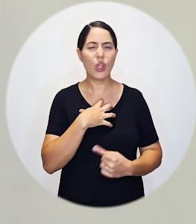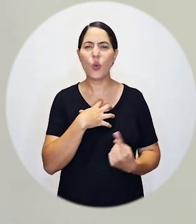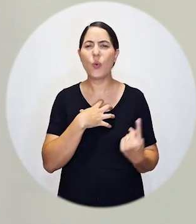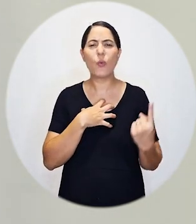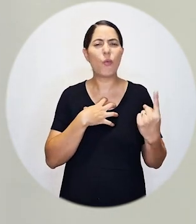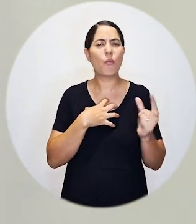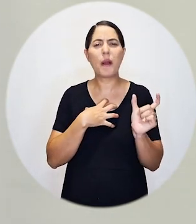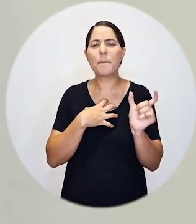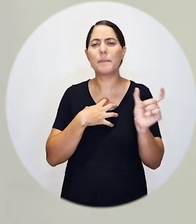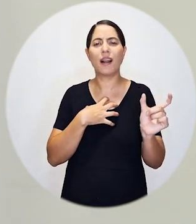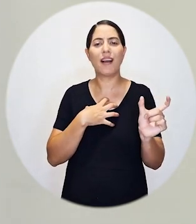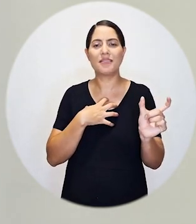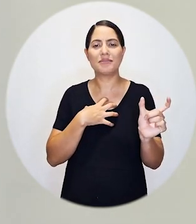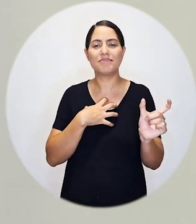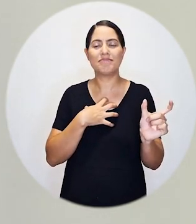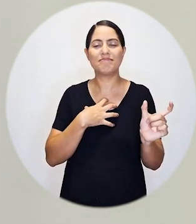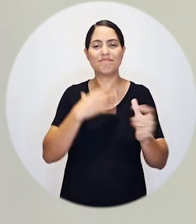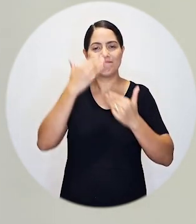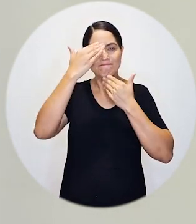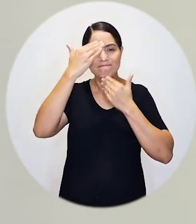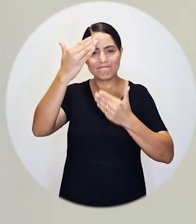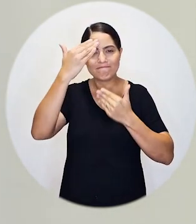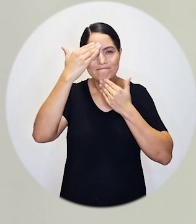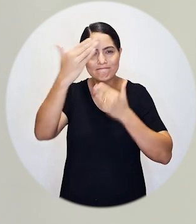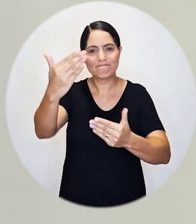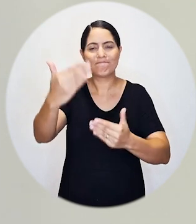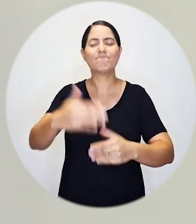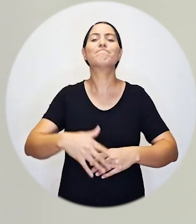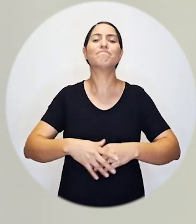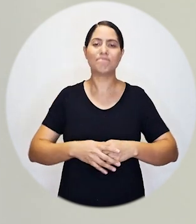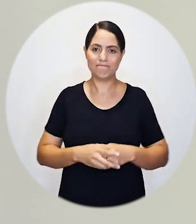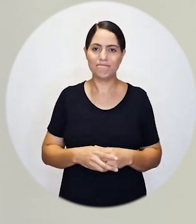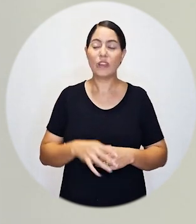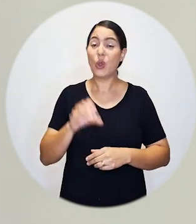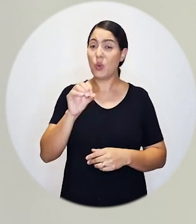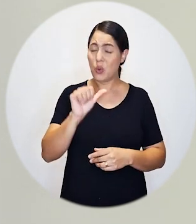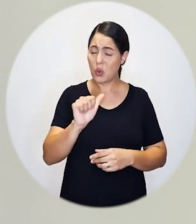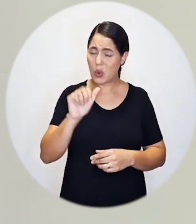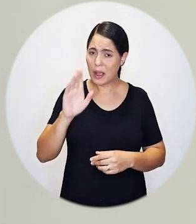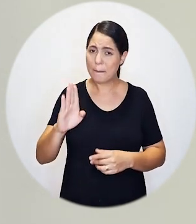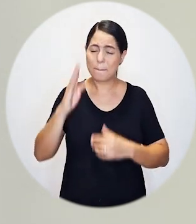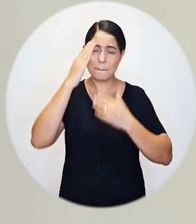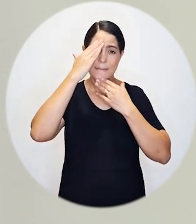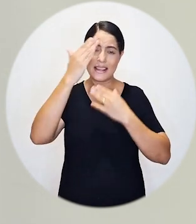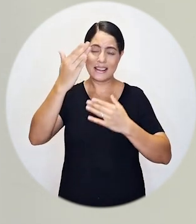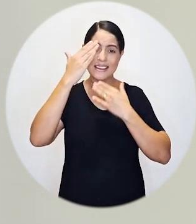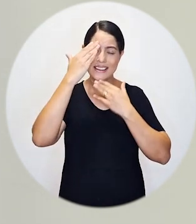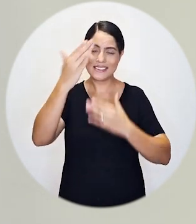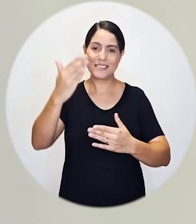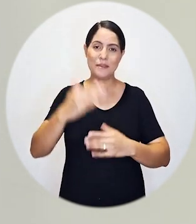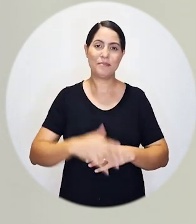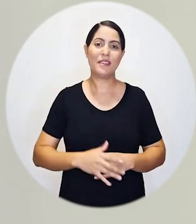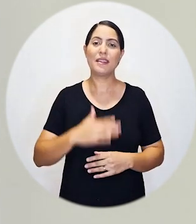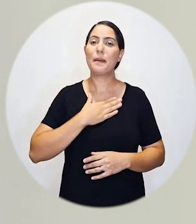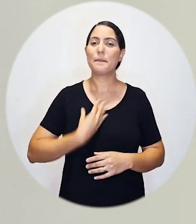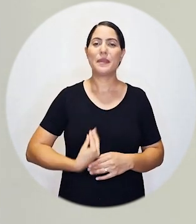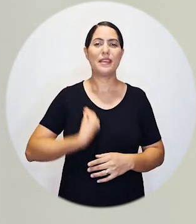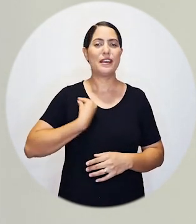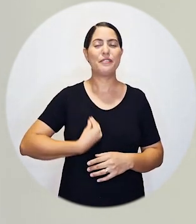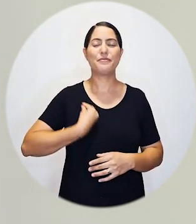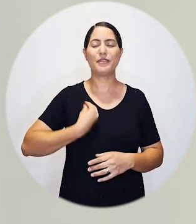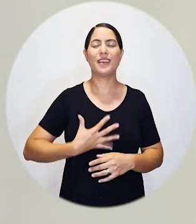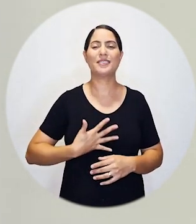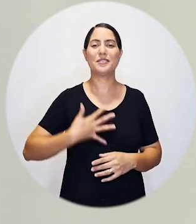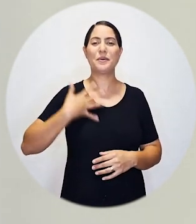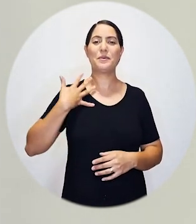uma palavra: gratidão. A OAB, que confiou a mim essa missão, foi o dia de maior orgulho profissional da